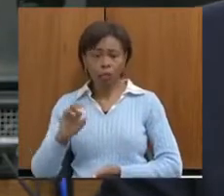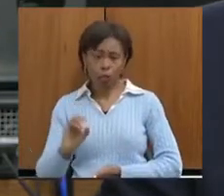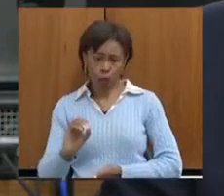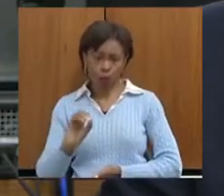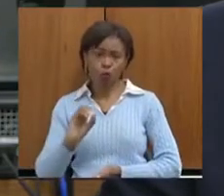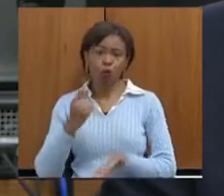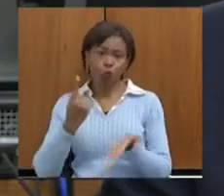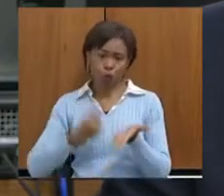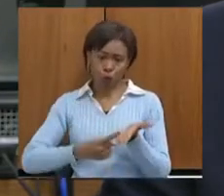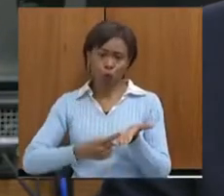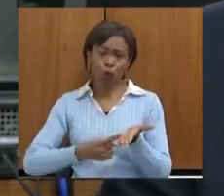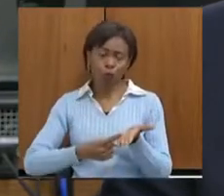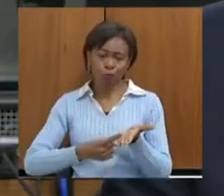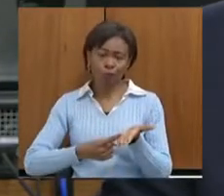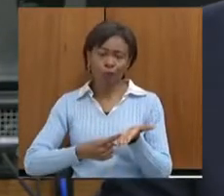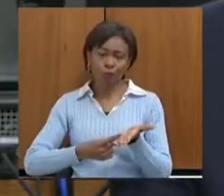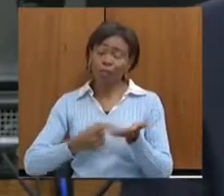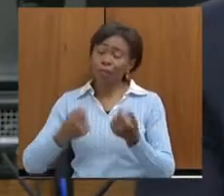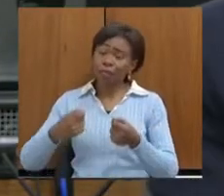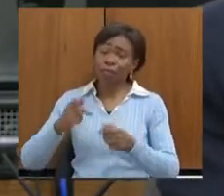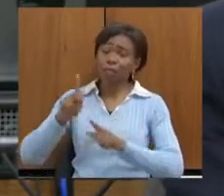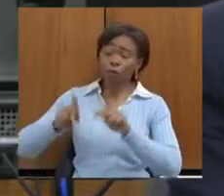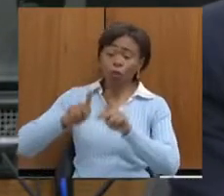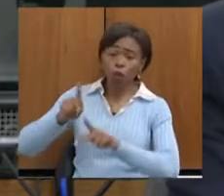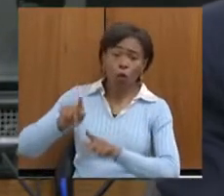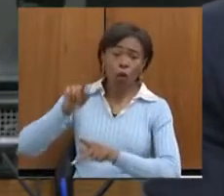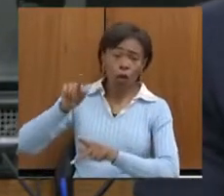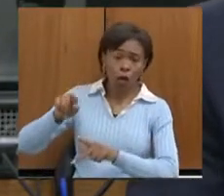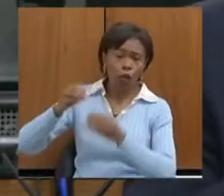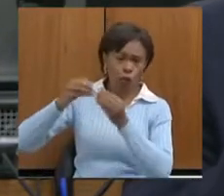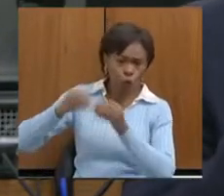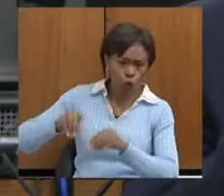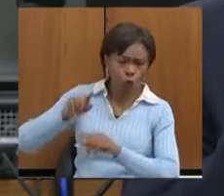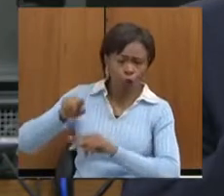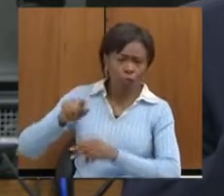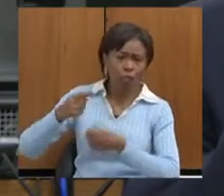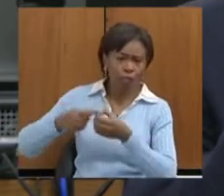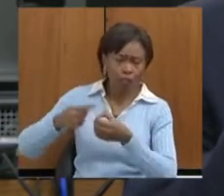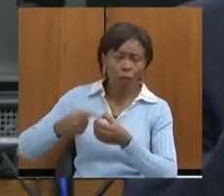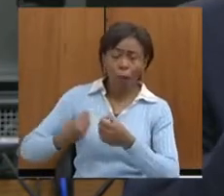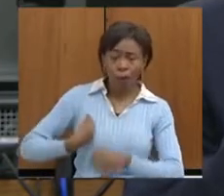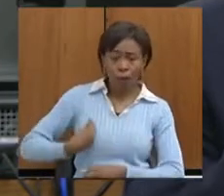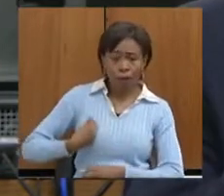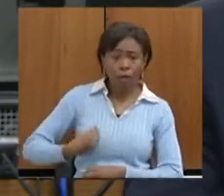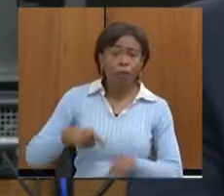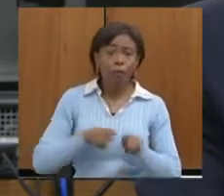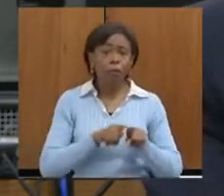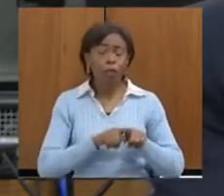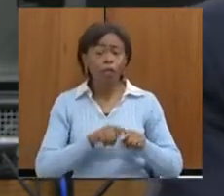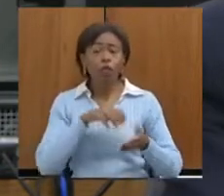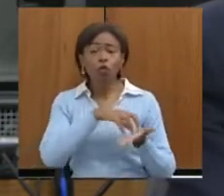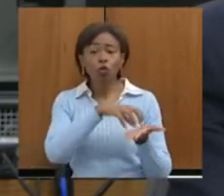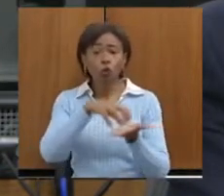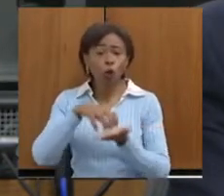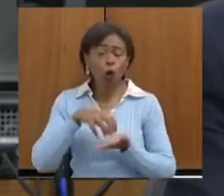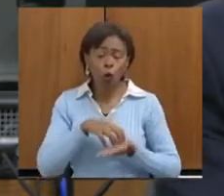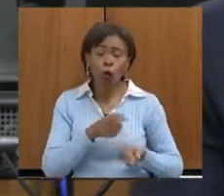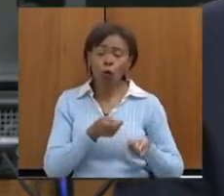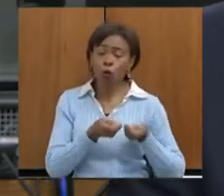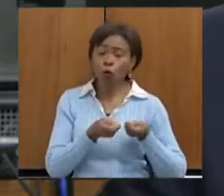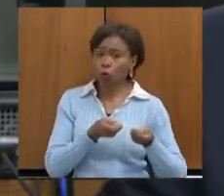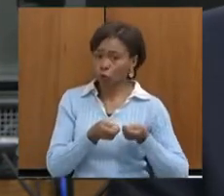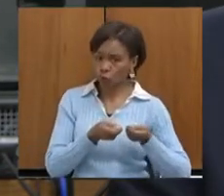de todos os atingidos e dos órgãos de controle nesse processo o tribunal de contas se e quando